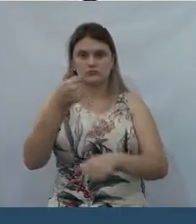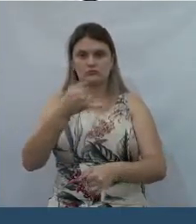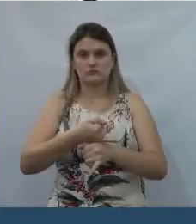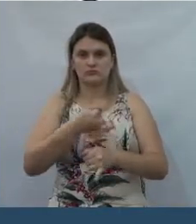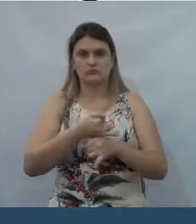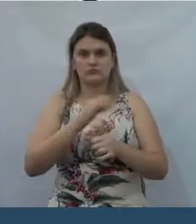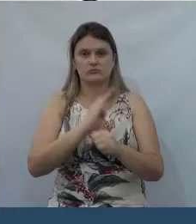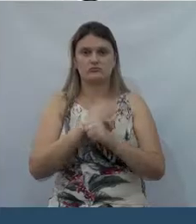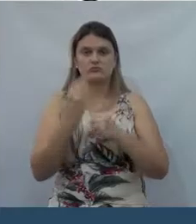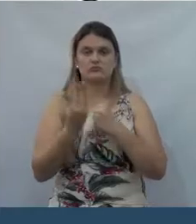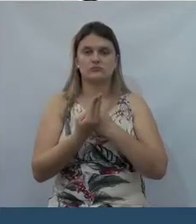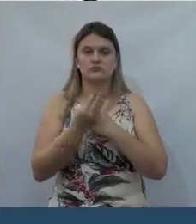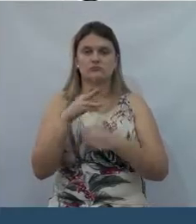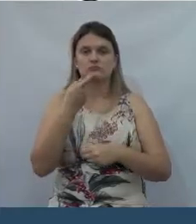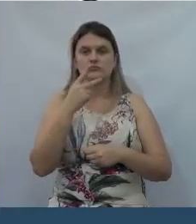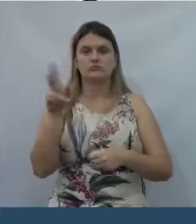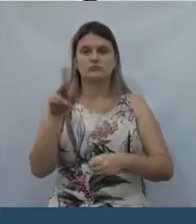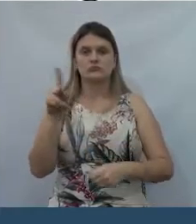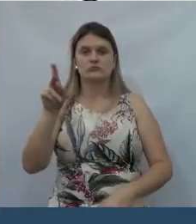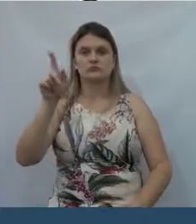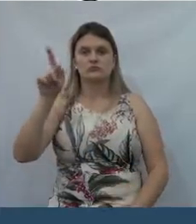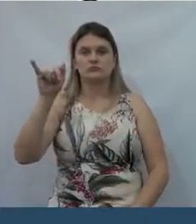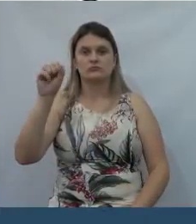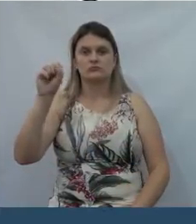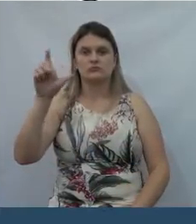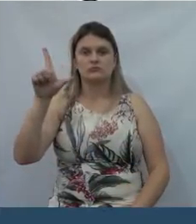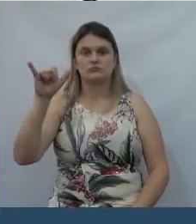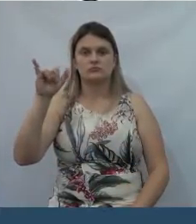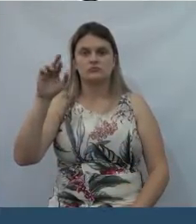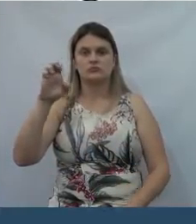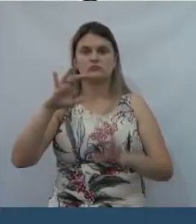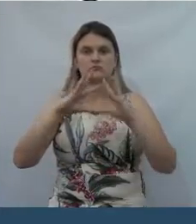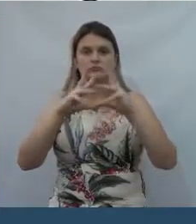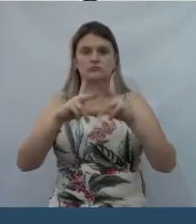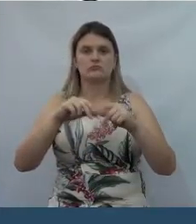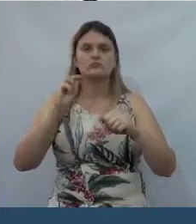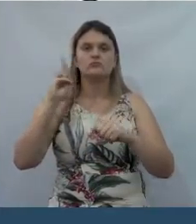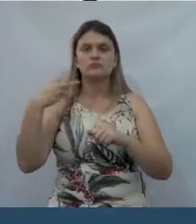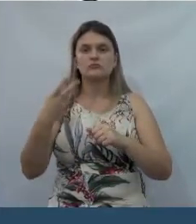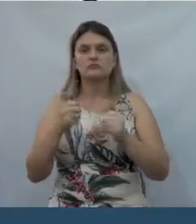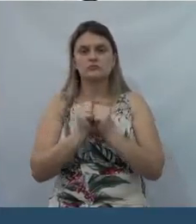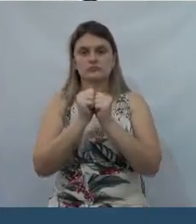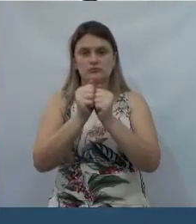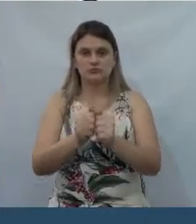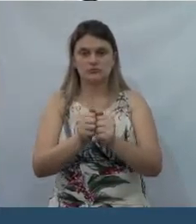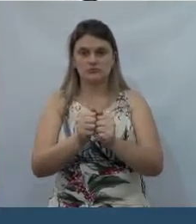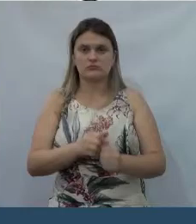Navegantes, professora Gislaine, aos vereadores aí que apoiaram e acompanham essa obra.